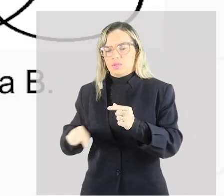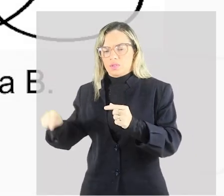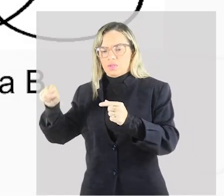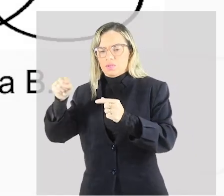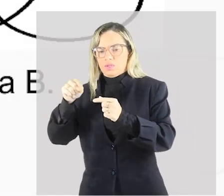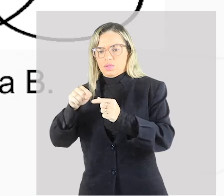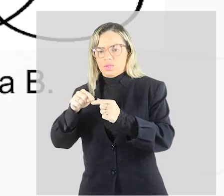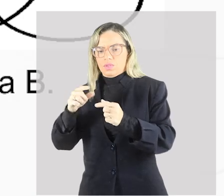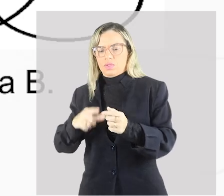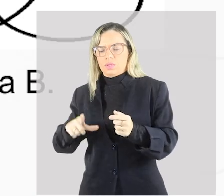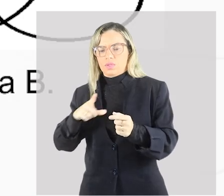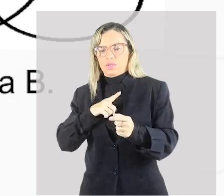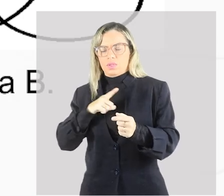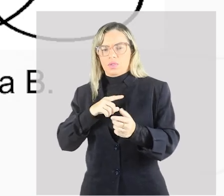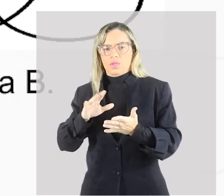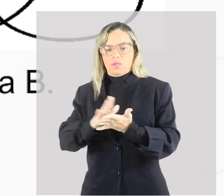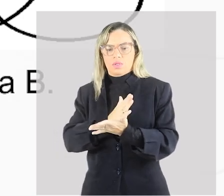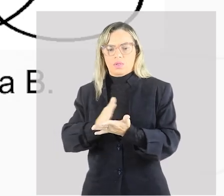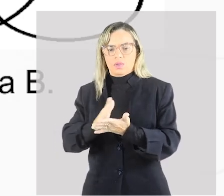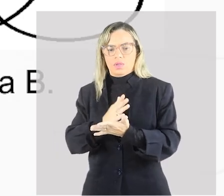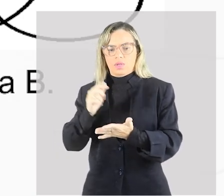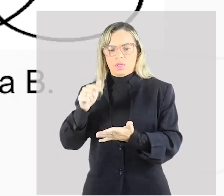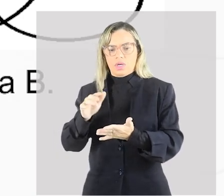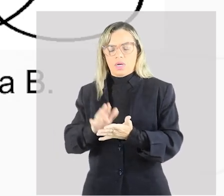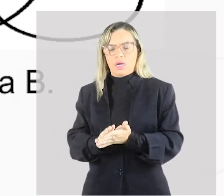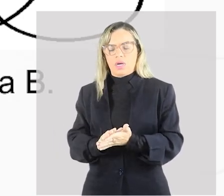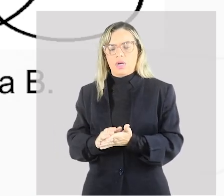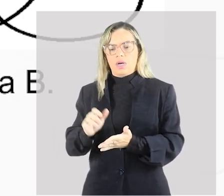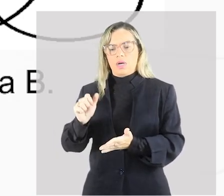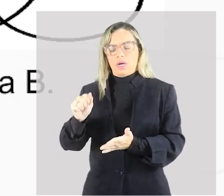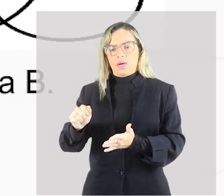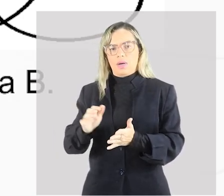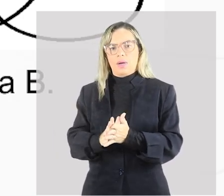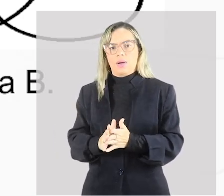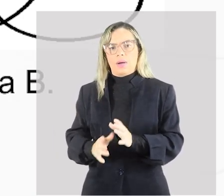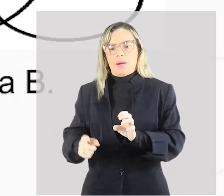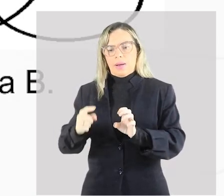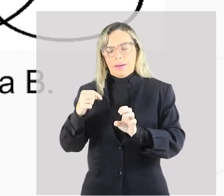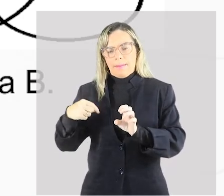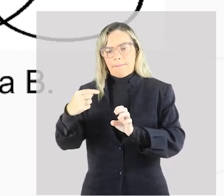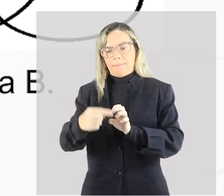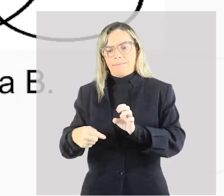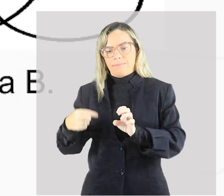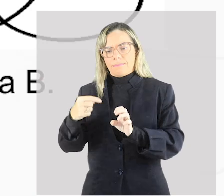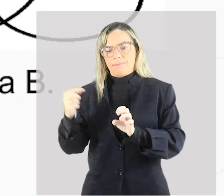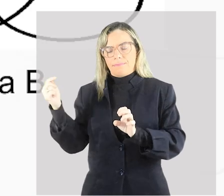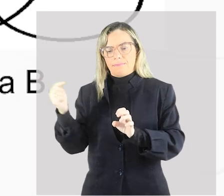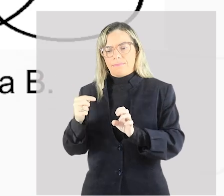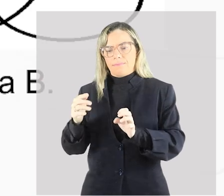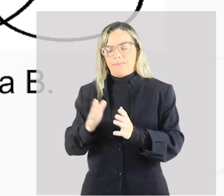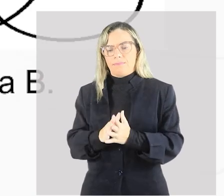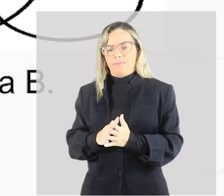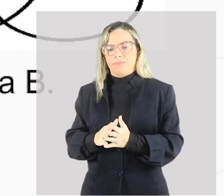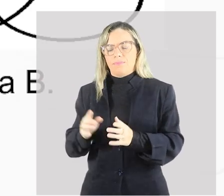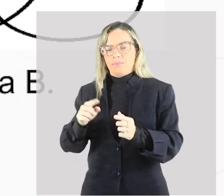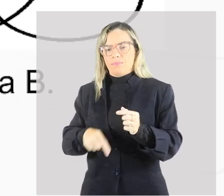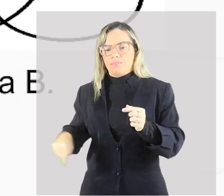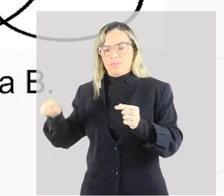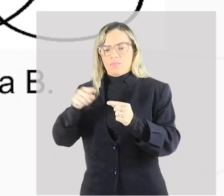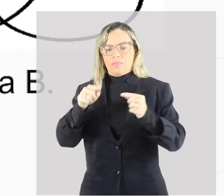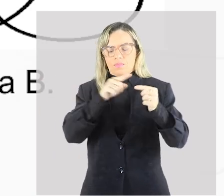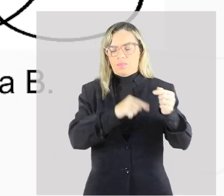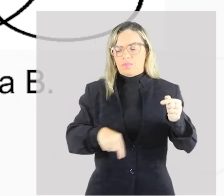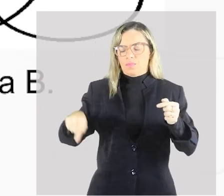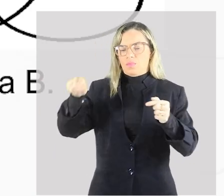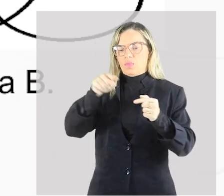conjunto C existir alguns elementos que pertencem a A, você vê que uma parte do conjunto C, ele pega aqui do conjunto A,